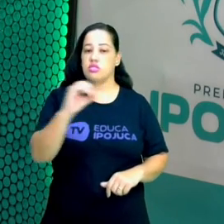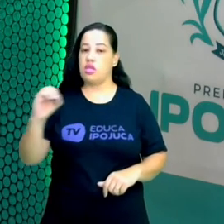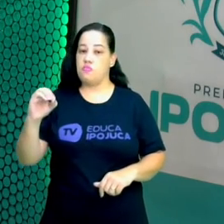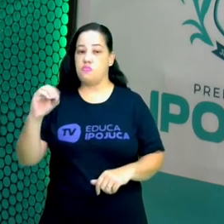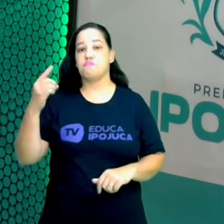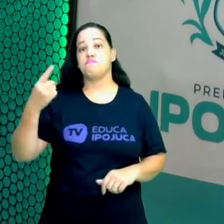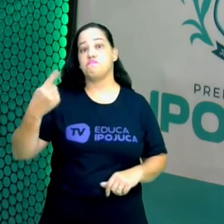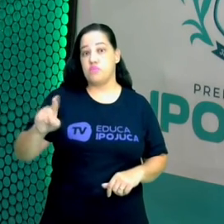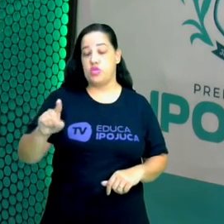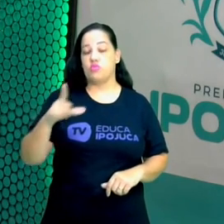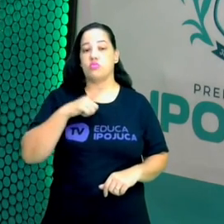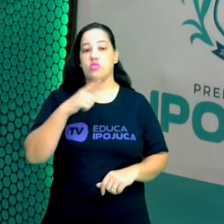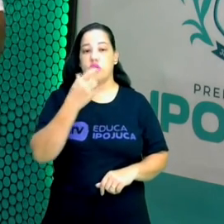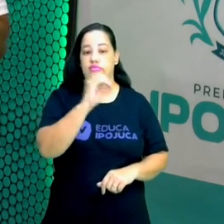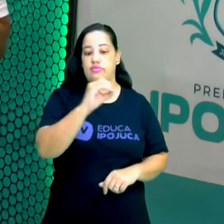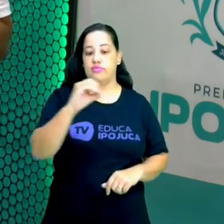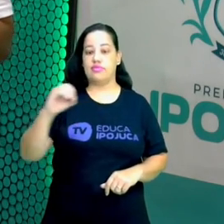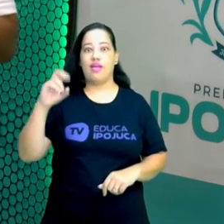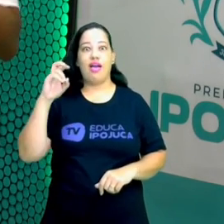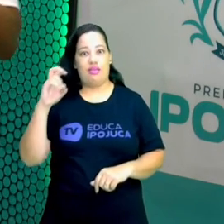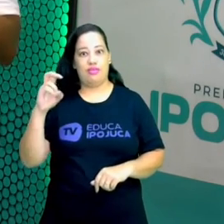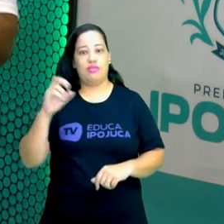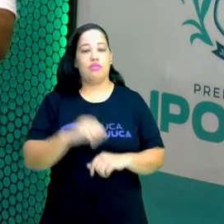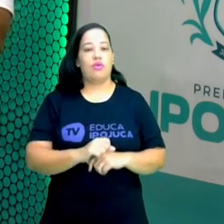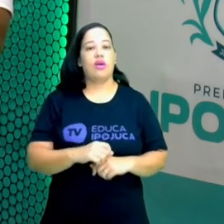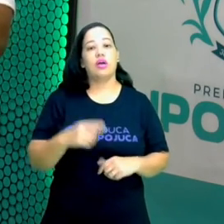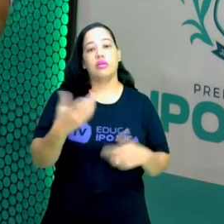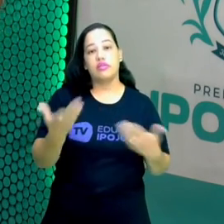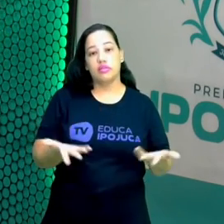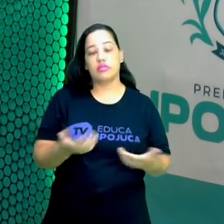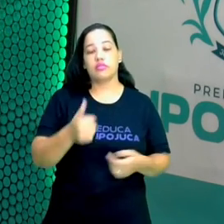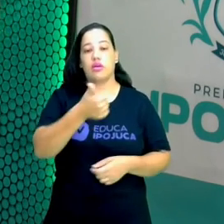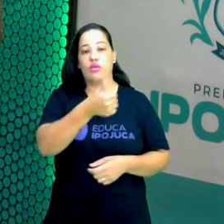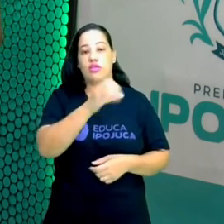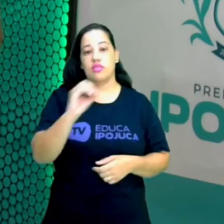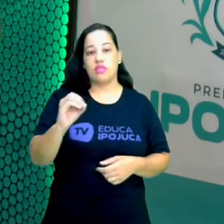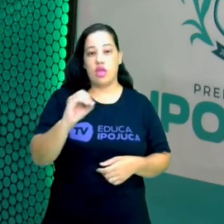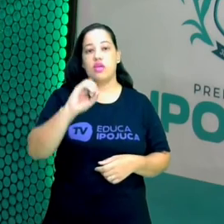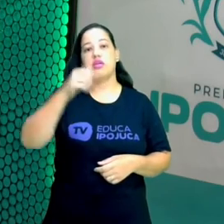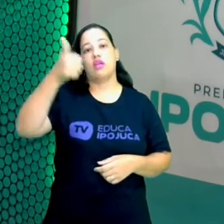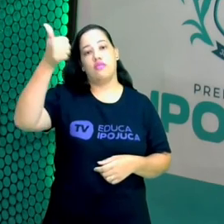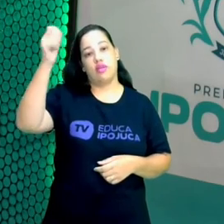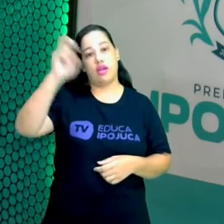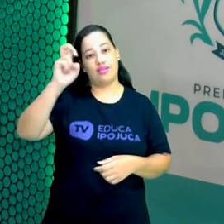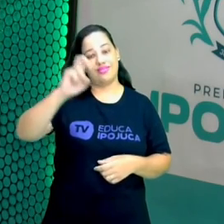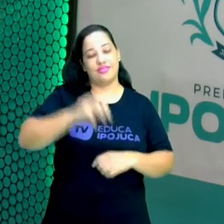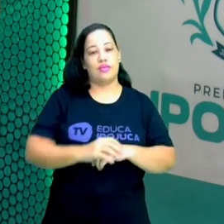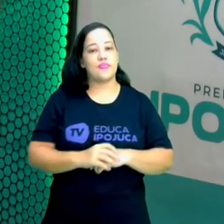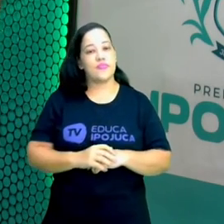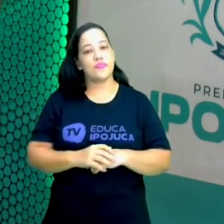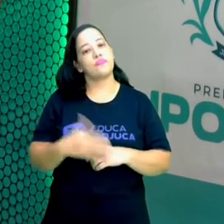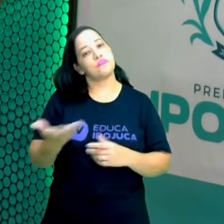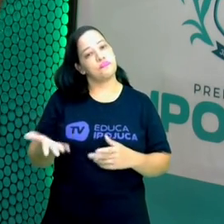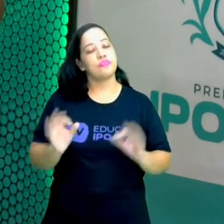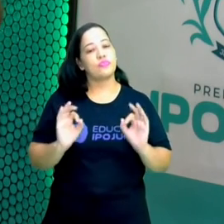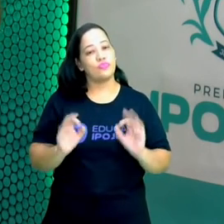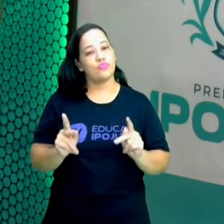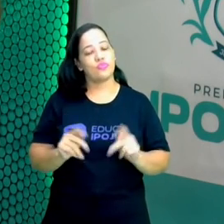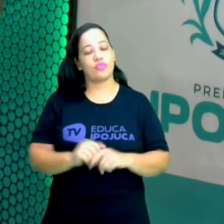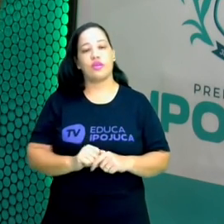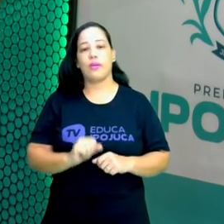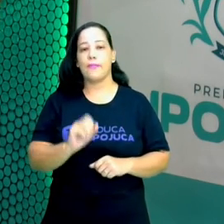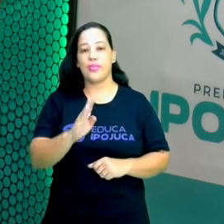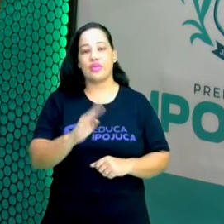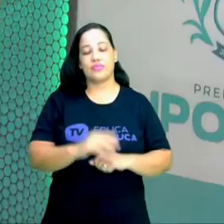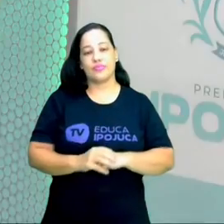Note que tem 5 zeros, então igual a 10 elevado à quinta potência. Muito bem. Letra